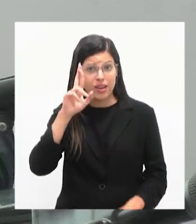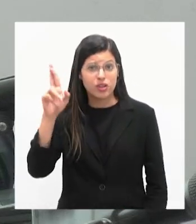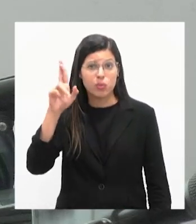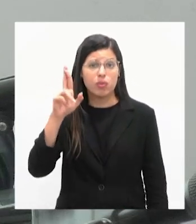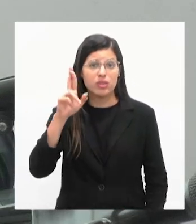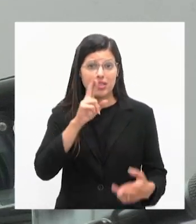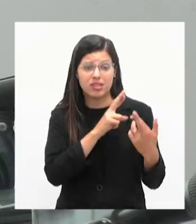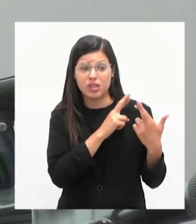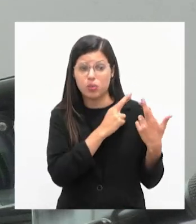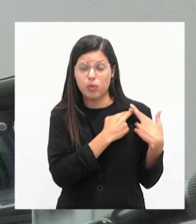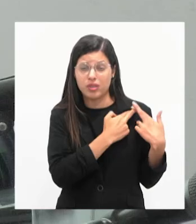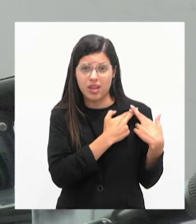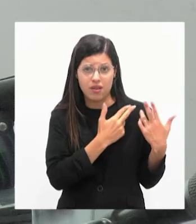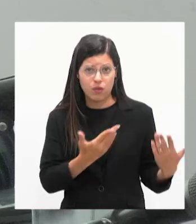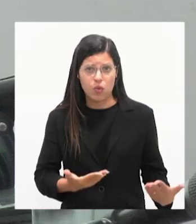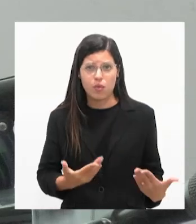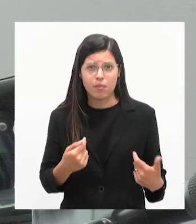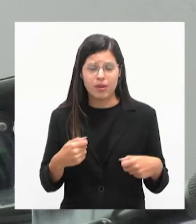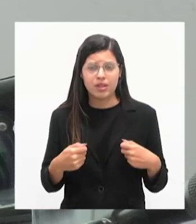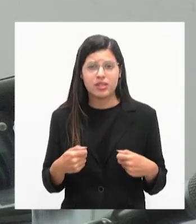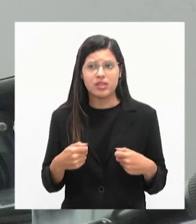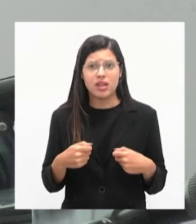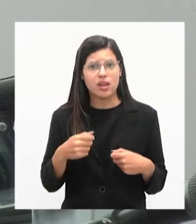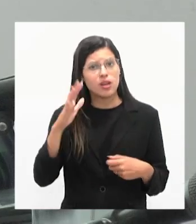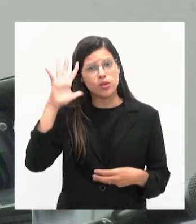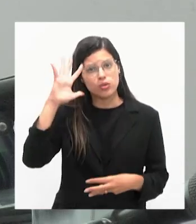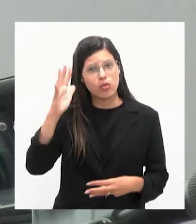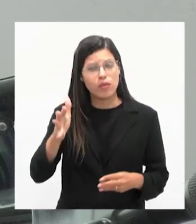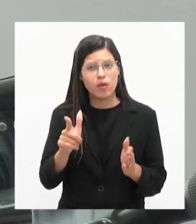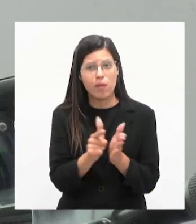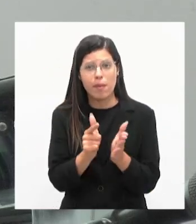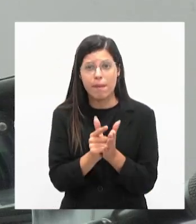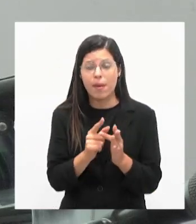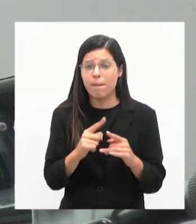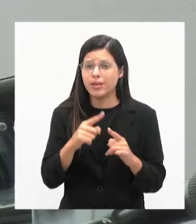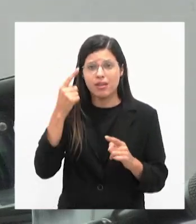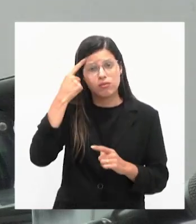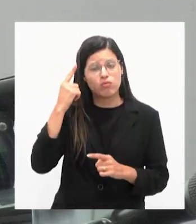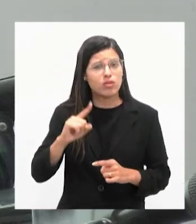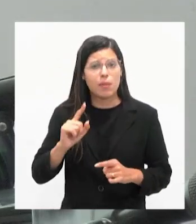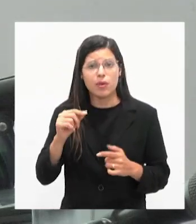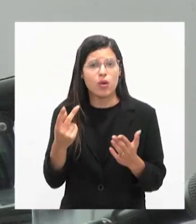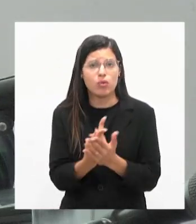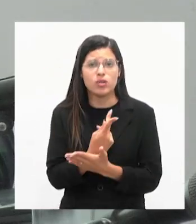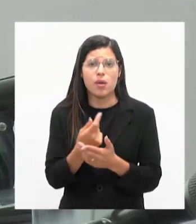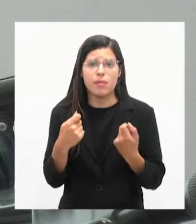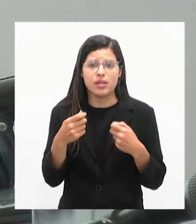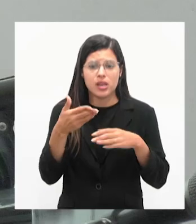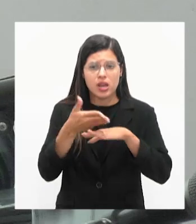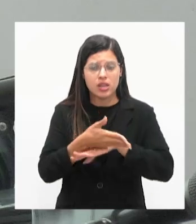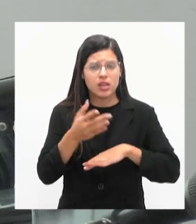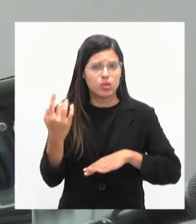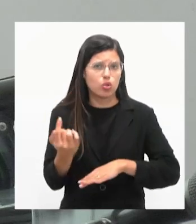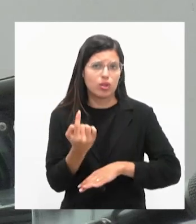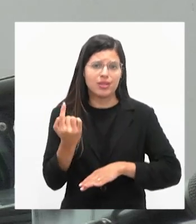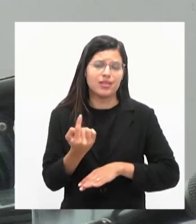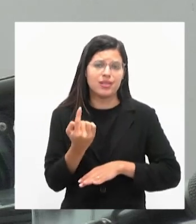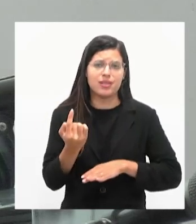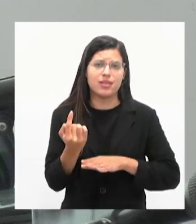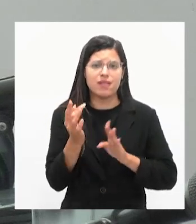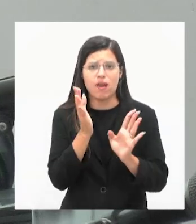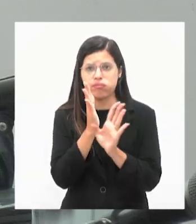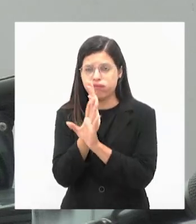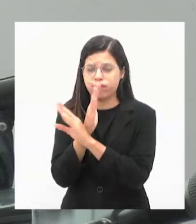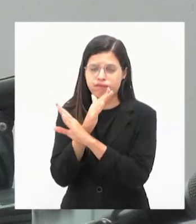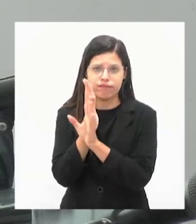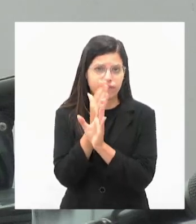da papelada. E aí ela não sabe nada do que está acontecendo. Ela tem que entrar sozinha porque não tem que ter acompanhante. Aí fica perdida ali dentro. Que é um absurdo. Ela fica